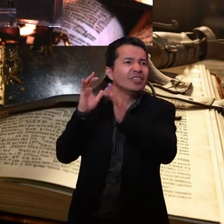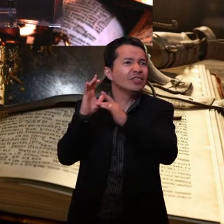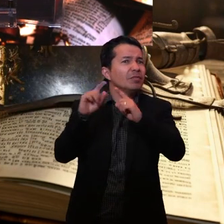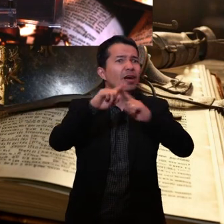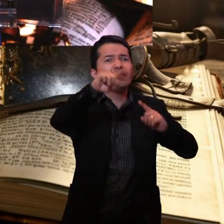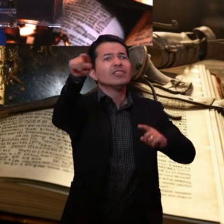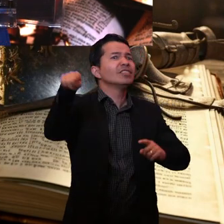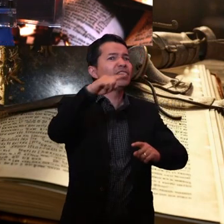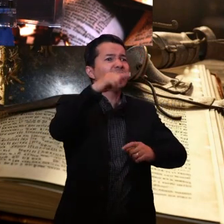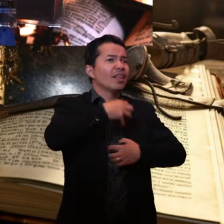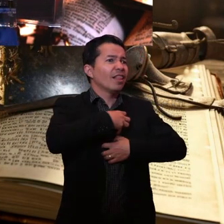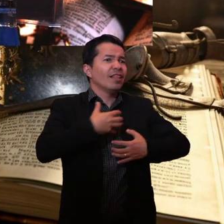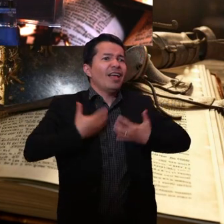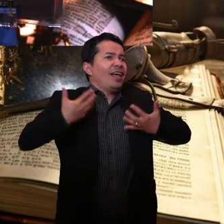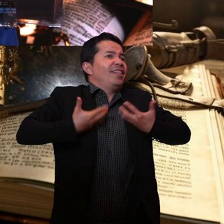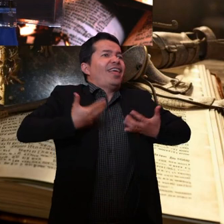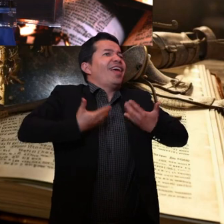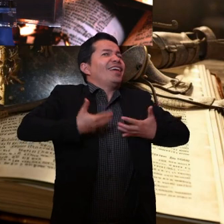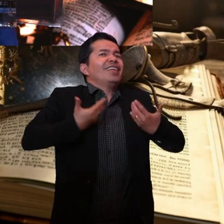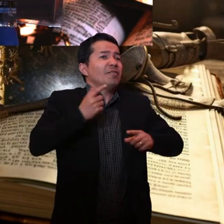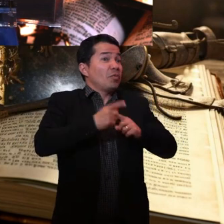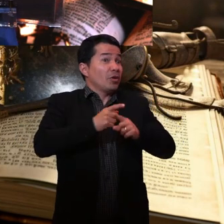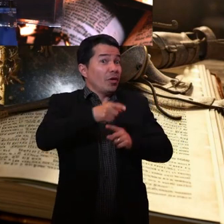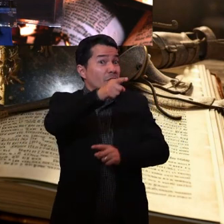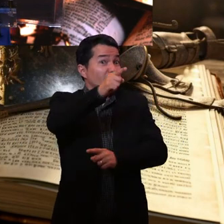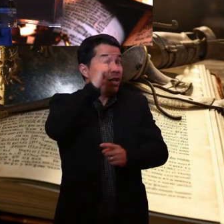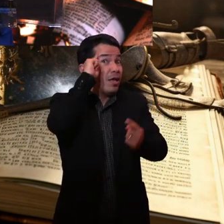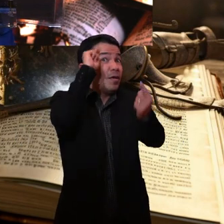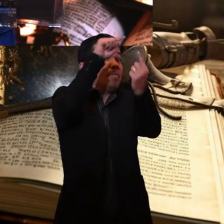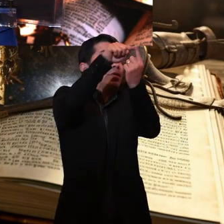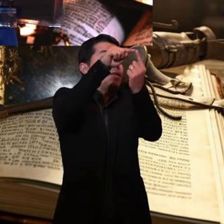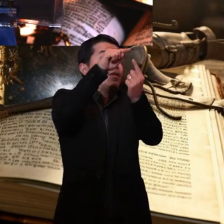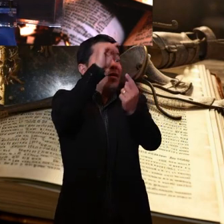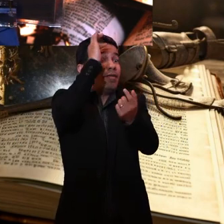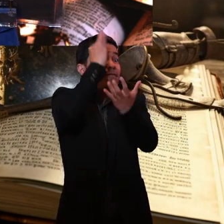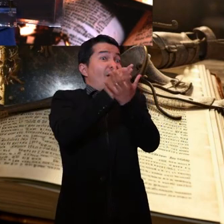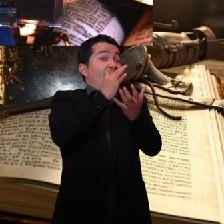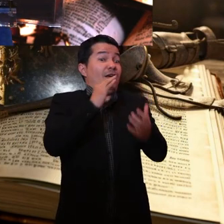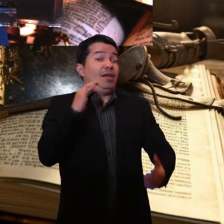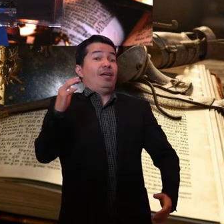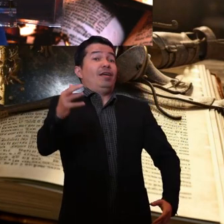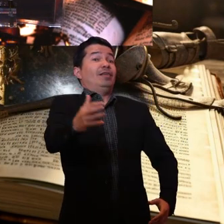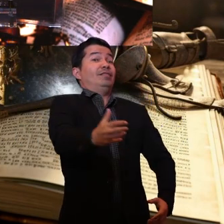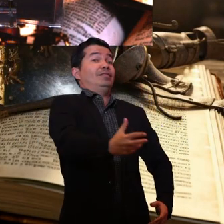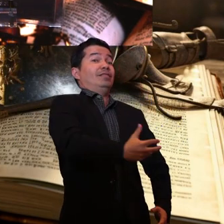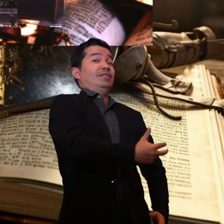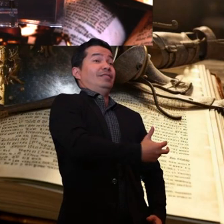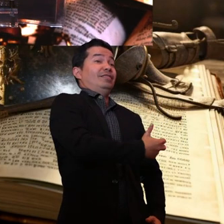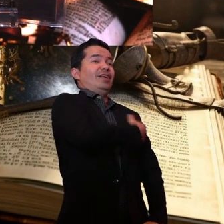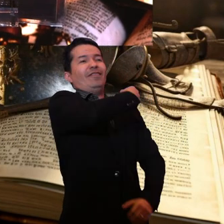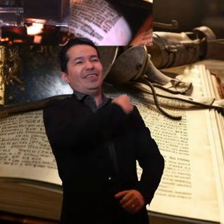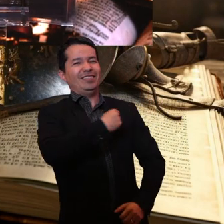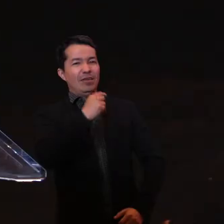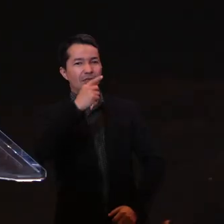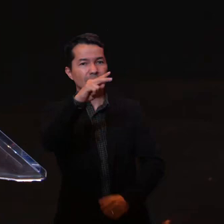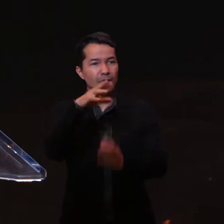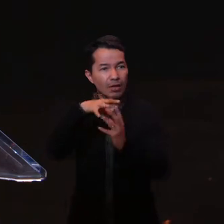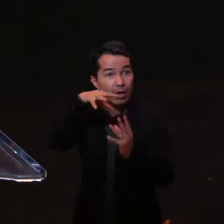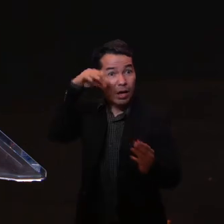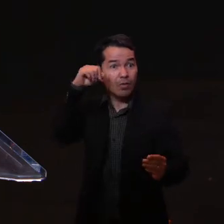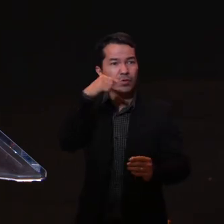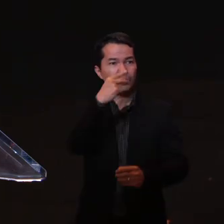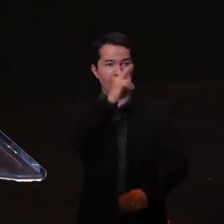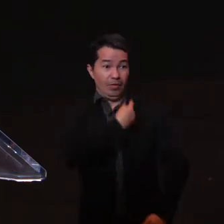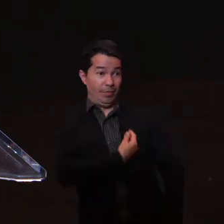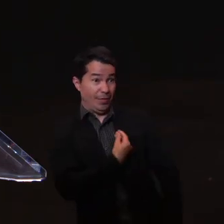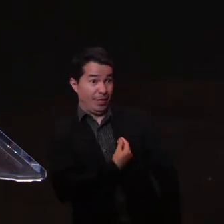gloriosa. Pois vocês estão alcançando o alvo da sua fé, a salvação da sua a alma. Ele